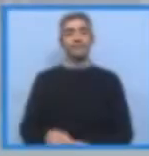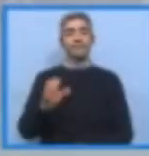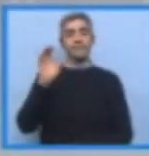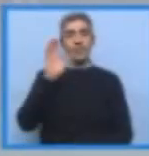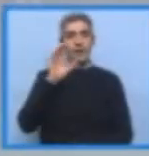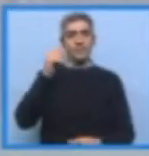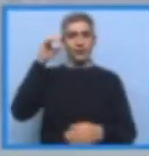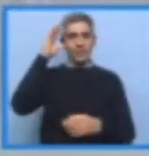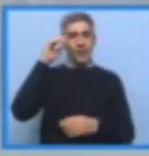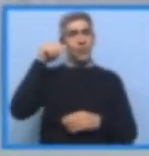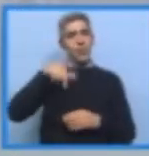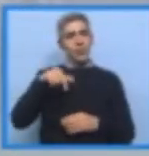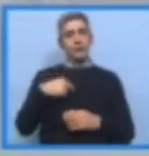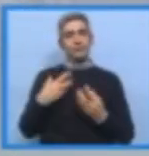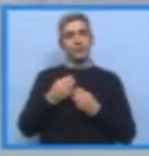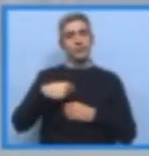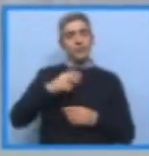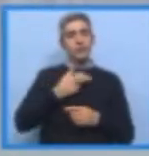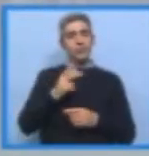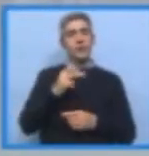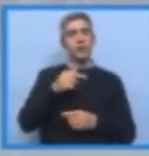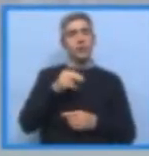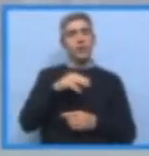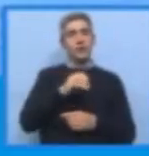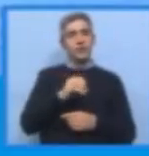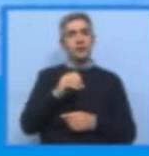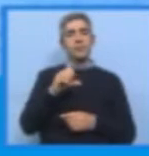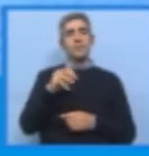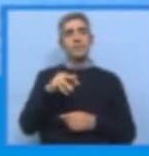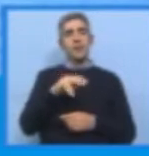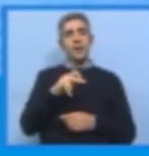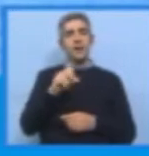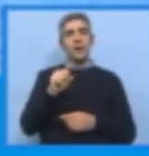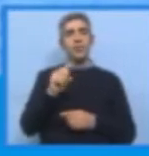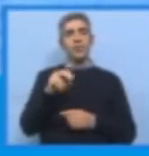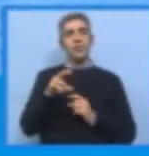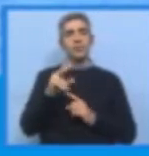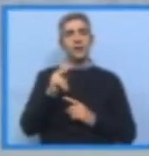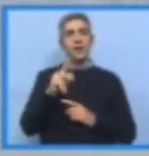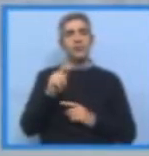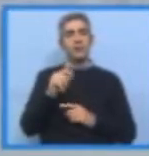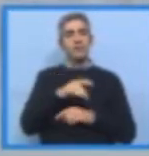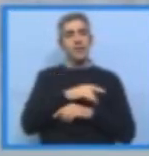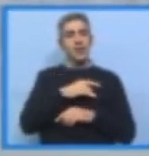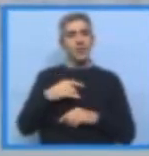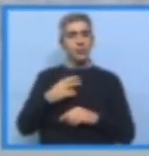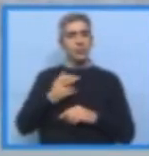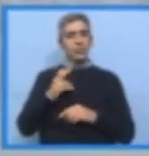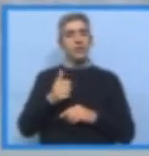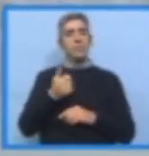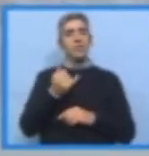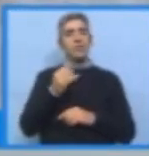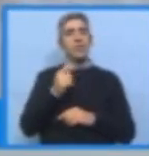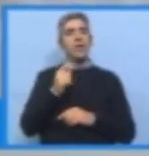Olá, muito boa tarde. Hoje temos connosco o Dr. António Maia Gonçalves, é médico e doutorado em bioética. O pretexto da